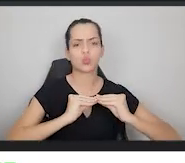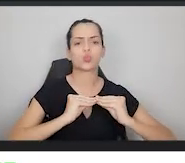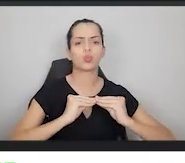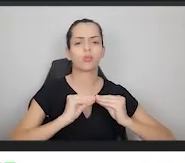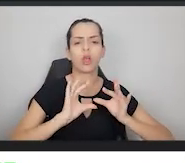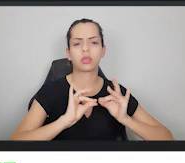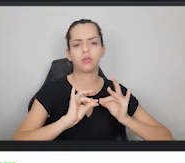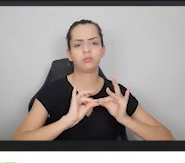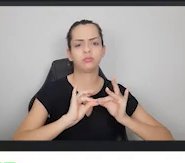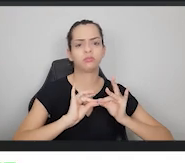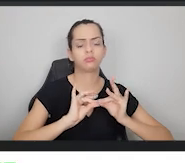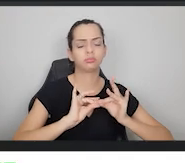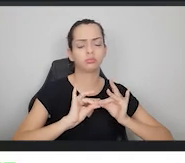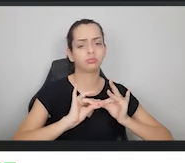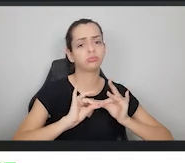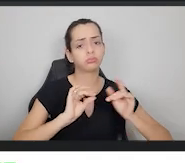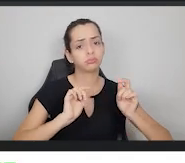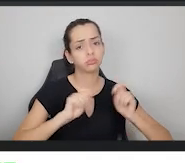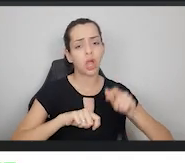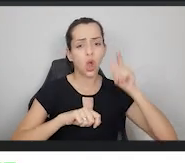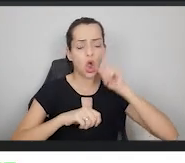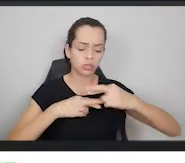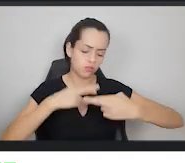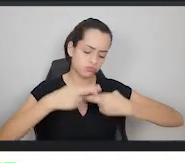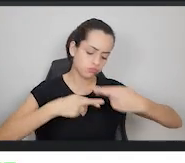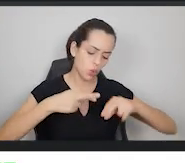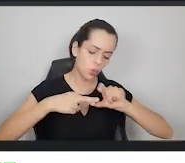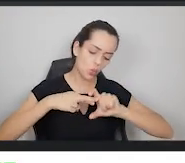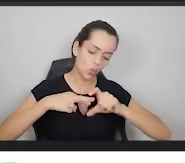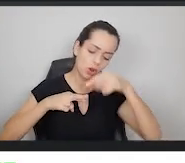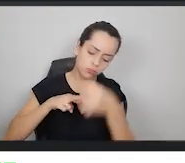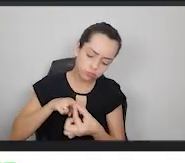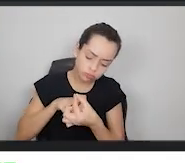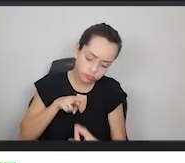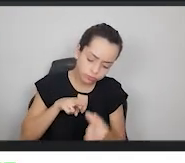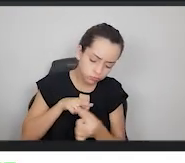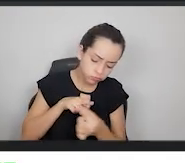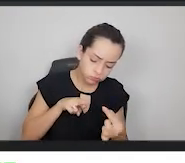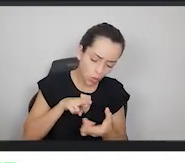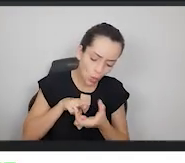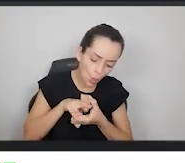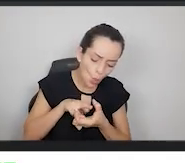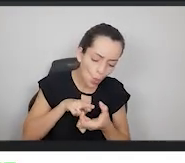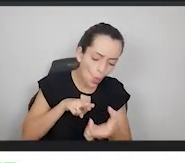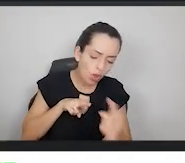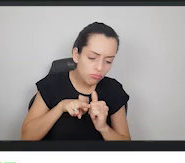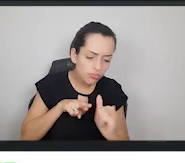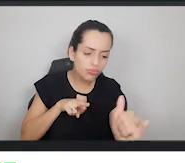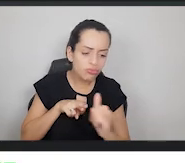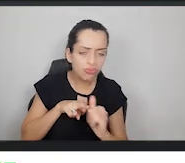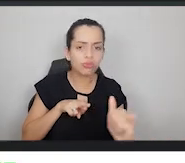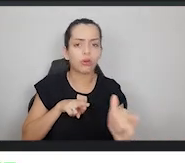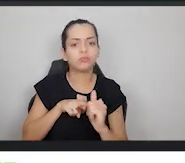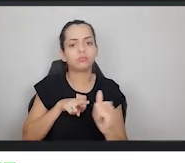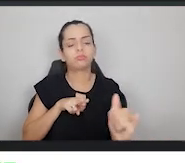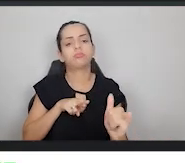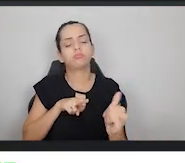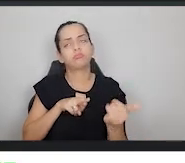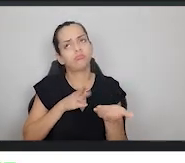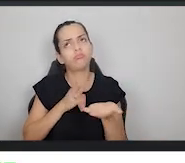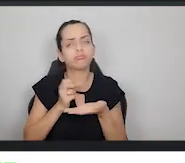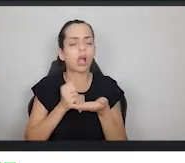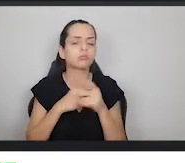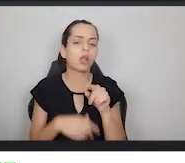O fato de ter a cordoalha ao centro é a questão de resistência mecânica. E você trança para fazer